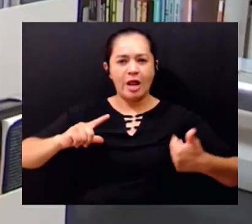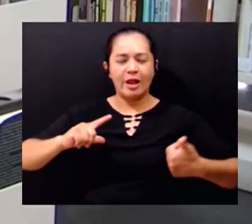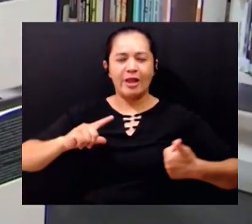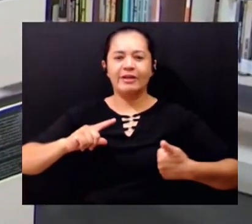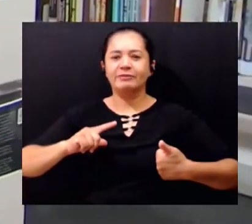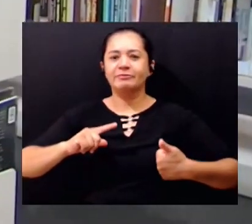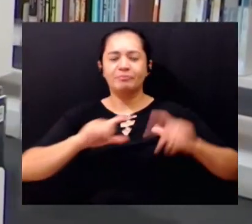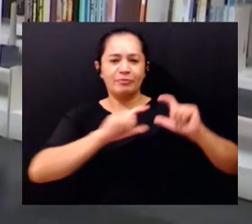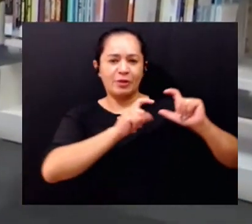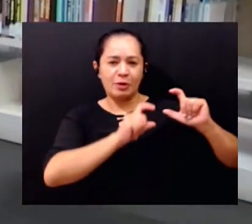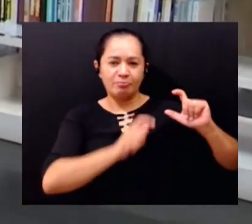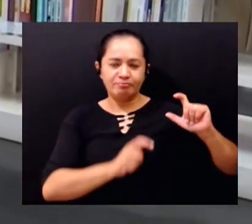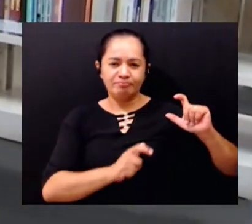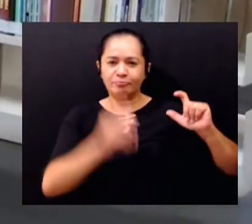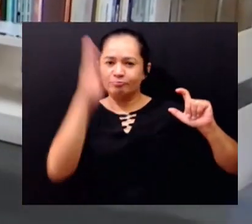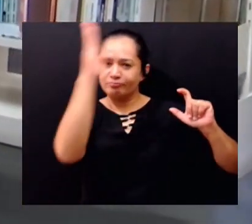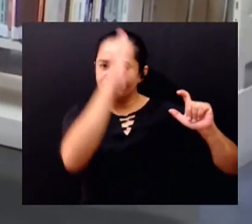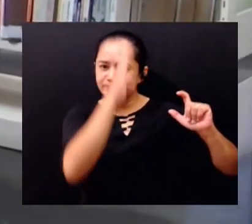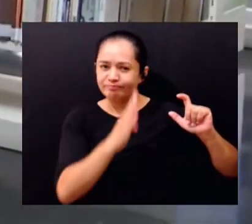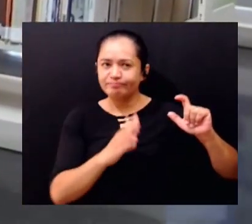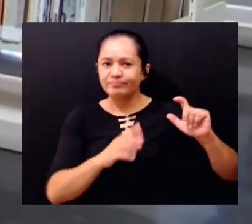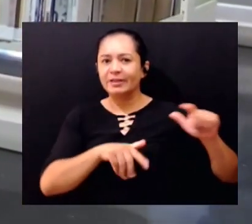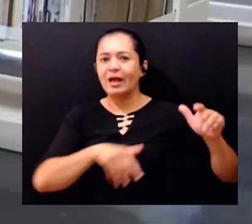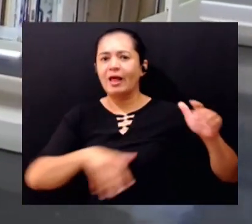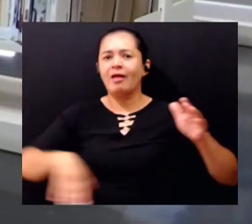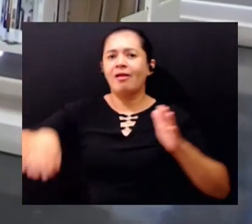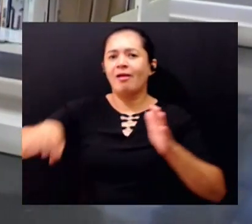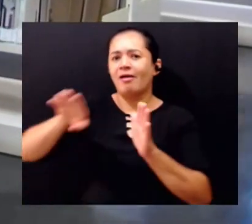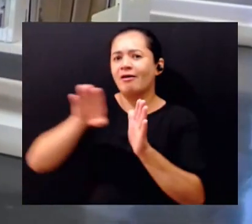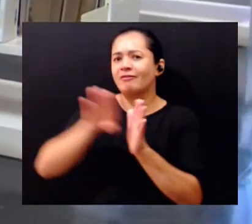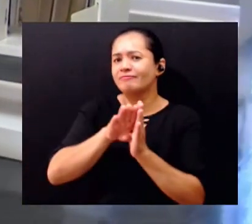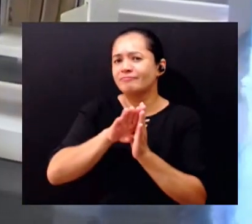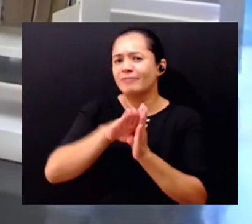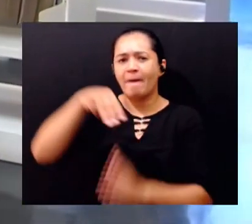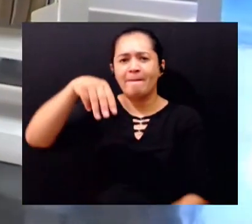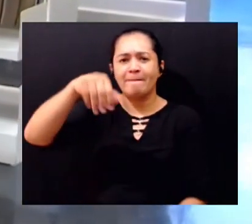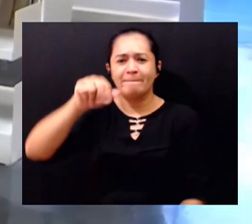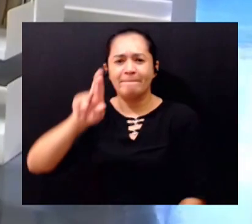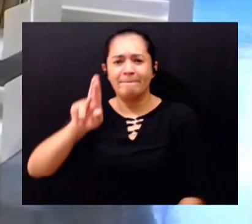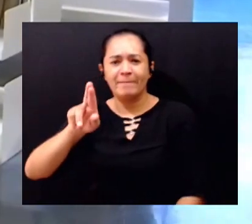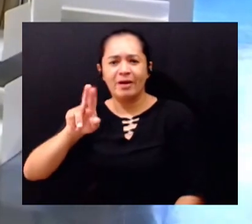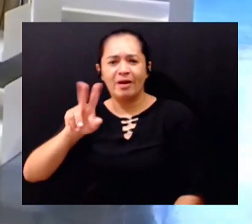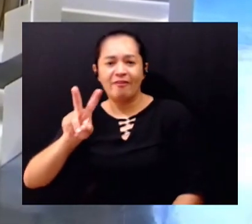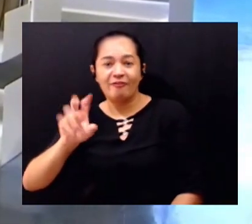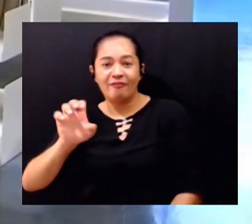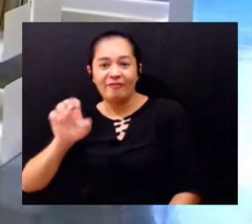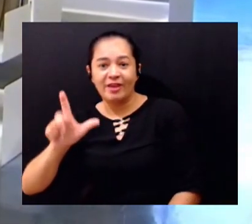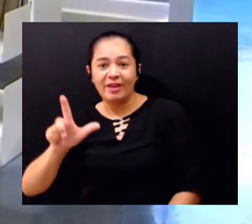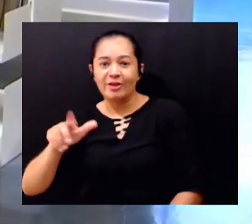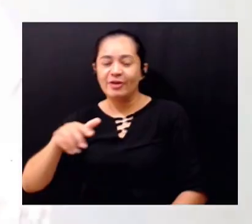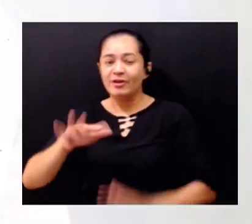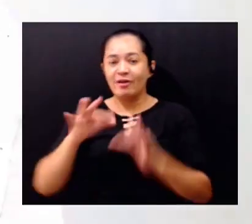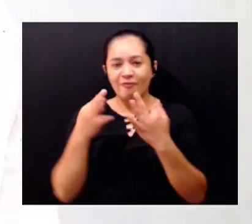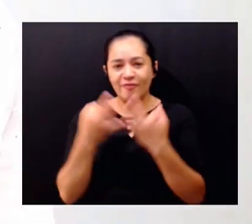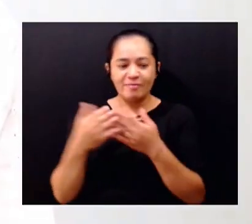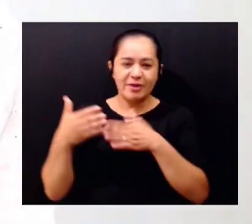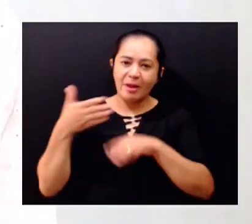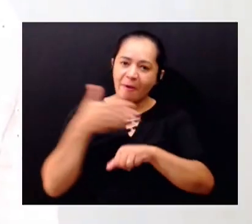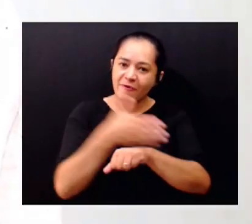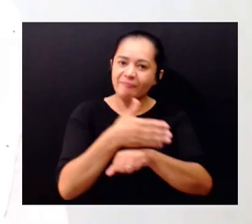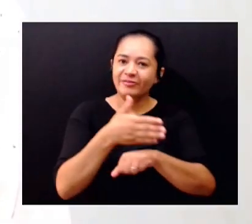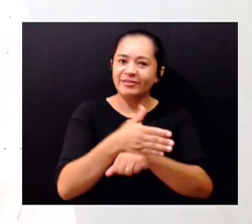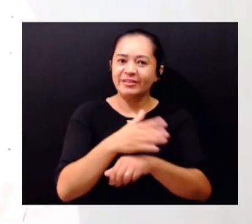nacional a Marvel, DC, todos os tipos. E muitos pais têm vindo aqui. É uma delícia ver a família vindo escolher quadrinhos aqui